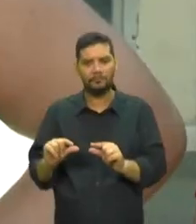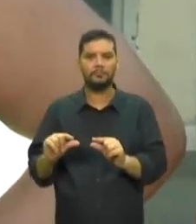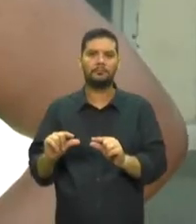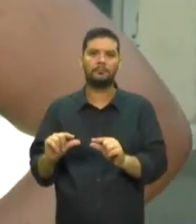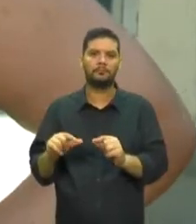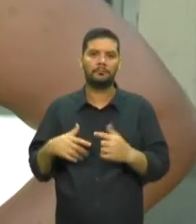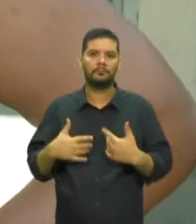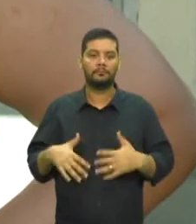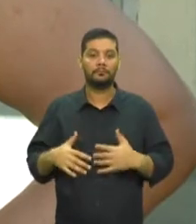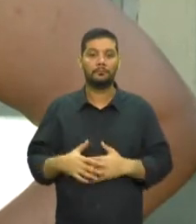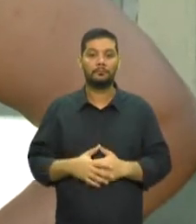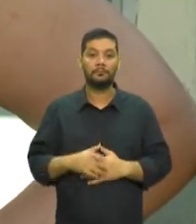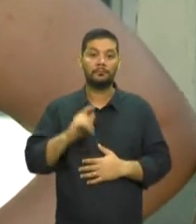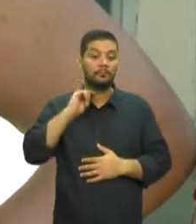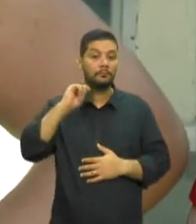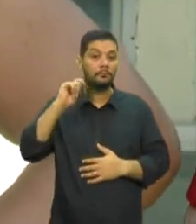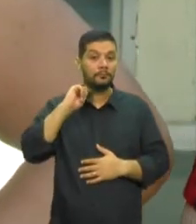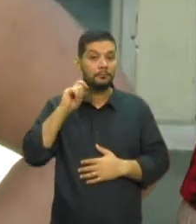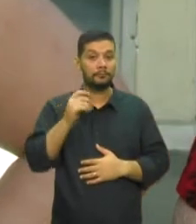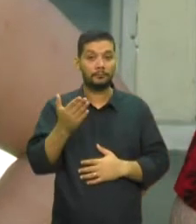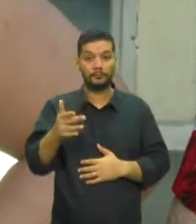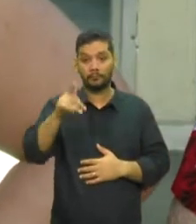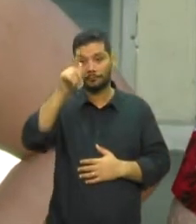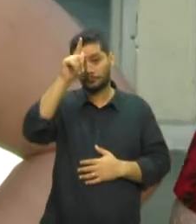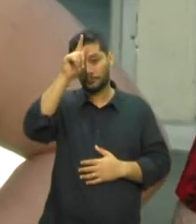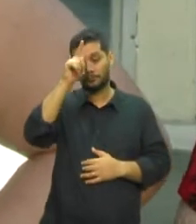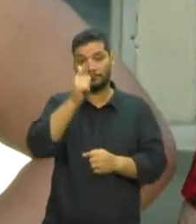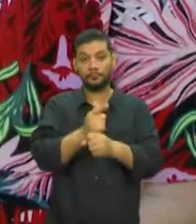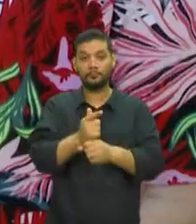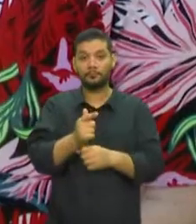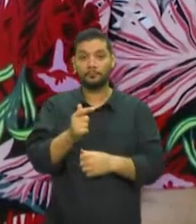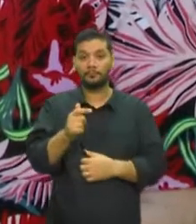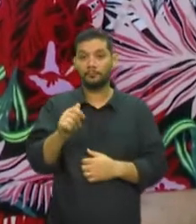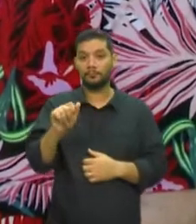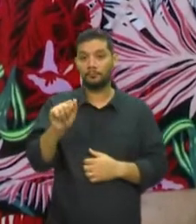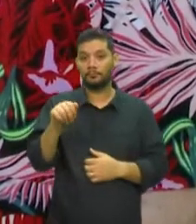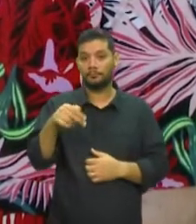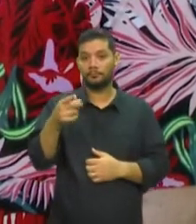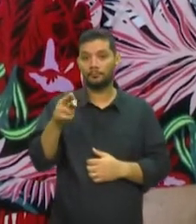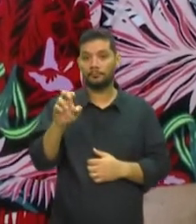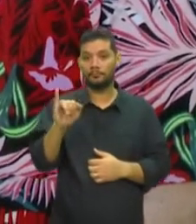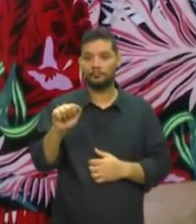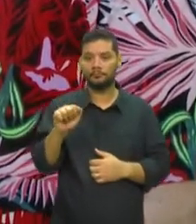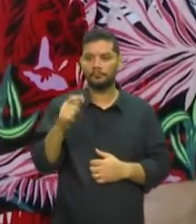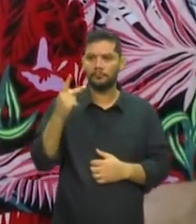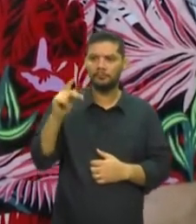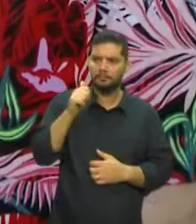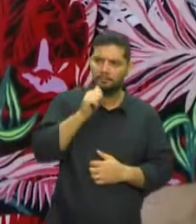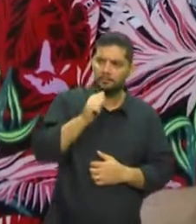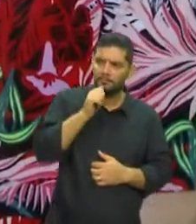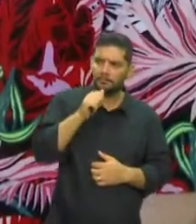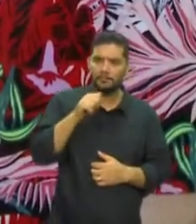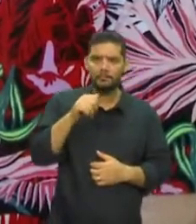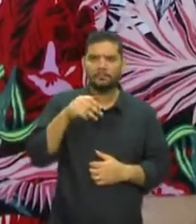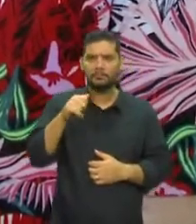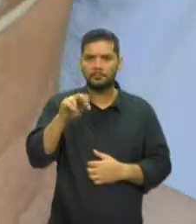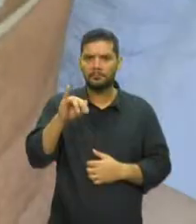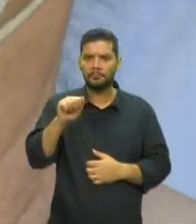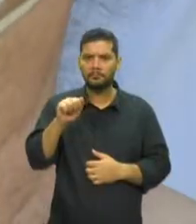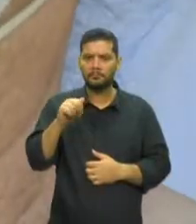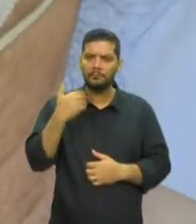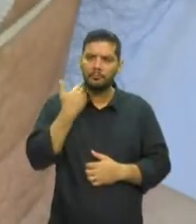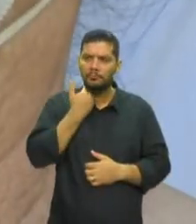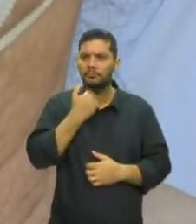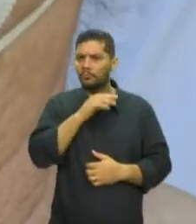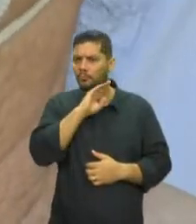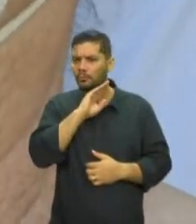Em abril deste ano, a gerente de lojas, Andréia Oliveira, notou que a mãe, Maria Nilma, estava febril.